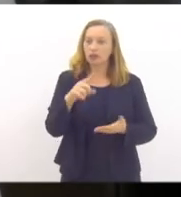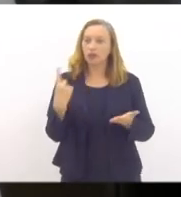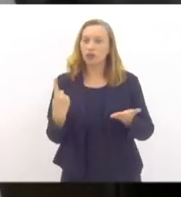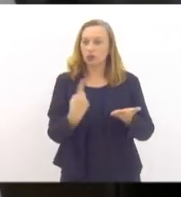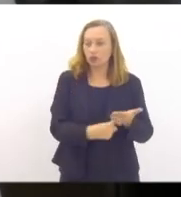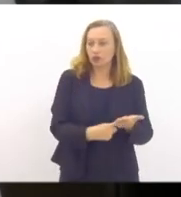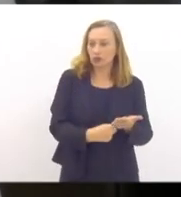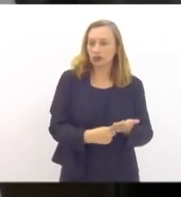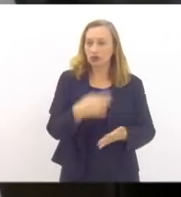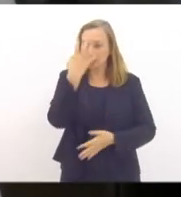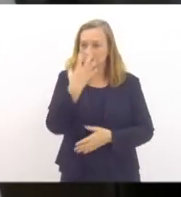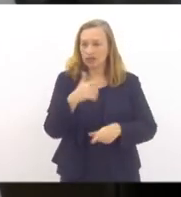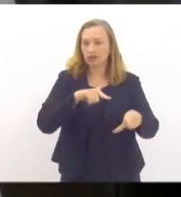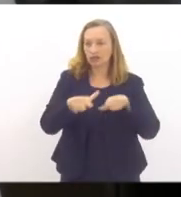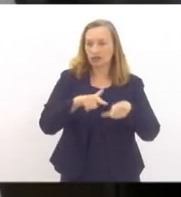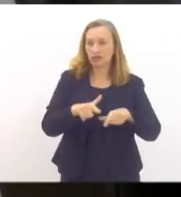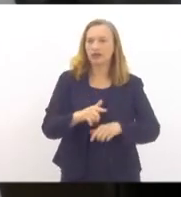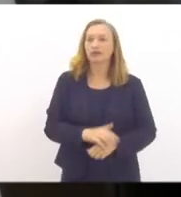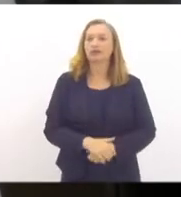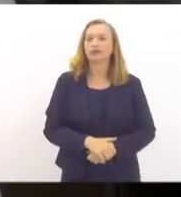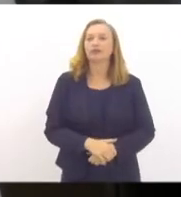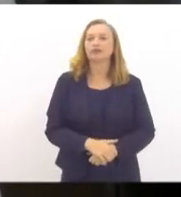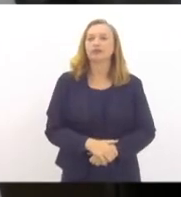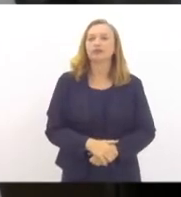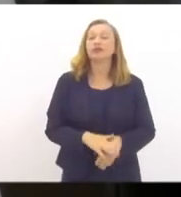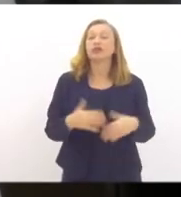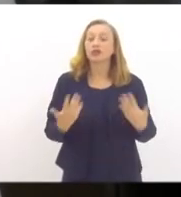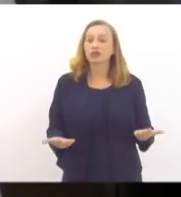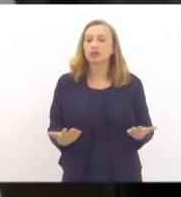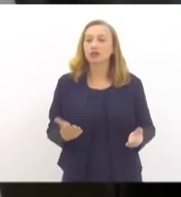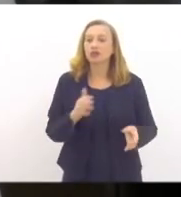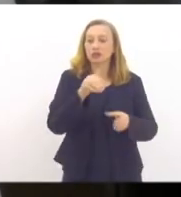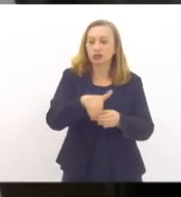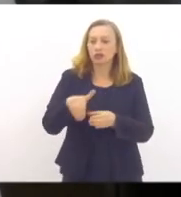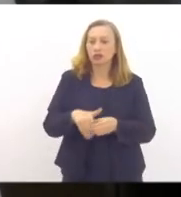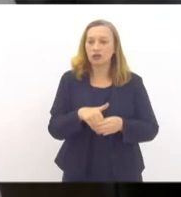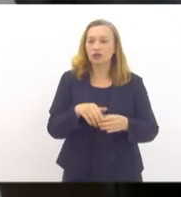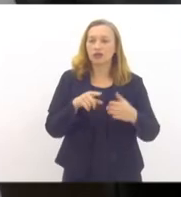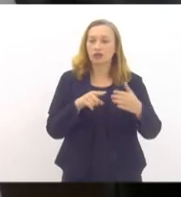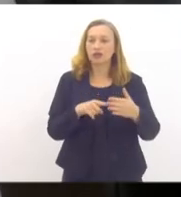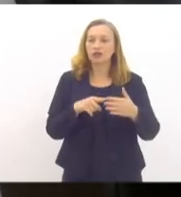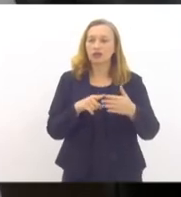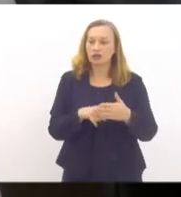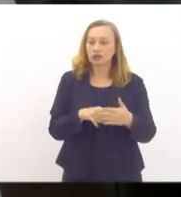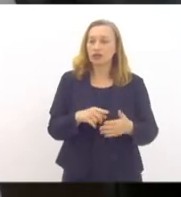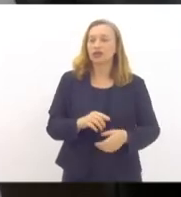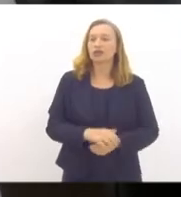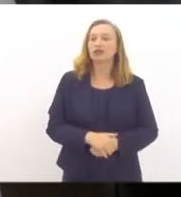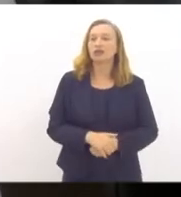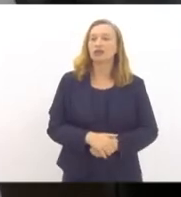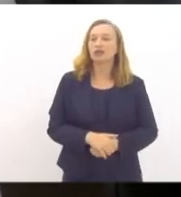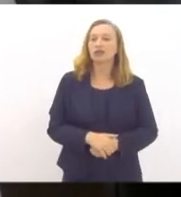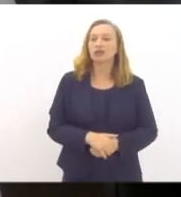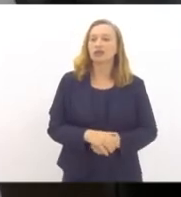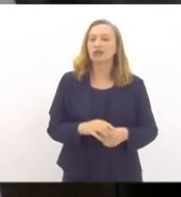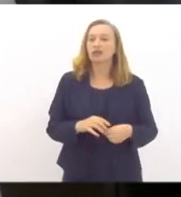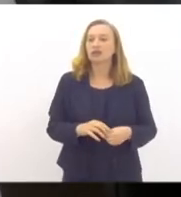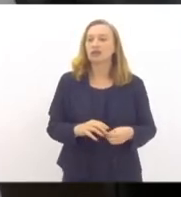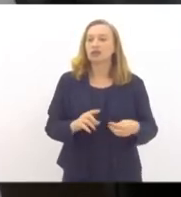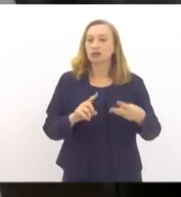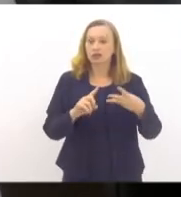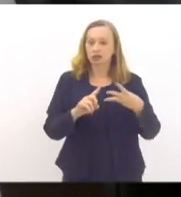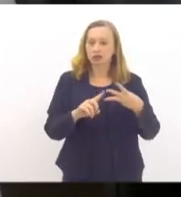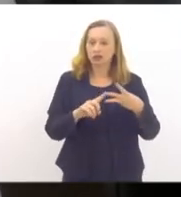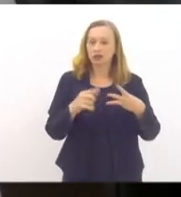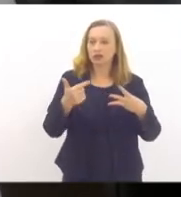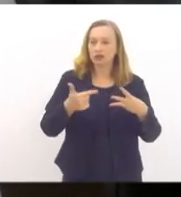e tua seriedade no teu trabalho, tá? Então, o nosso voto é em você, pela sua recondução. E a gente vota também